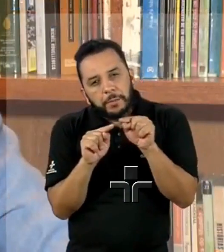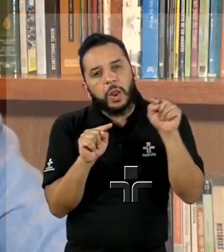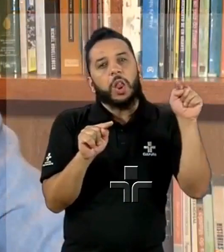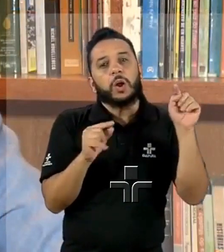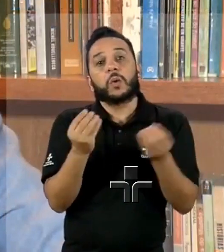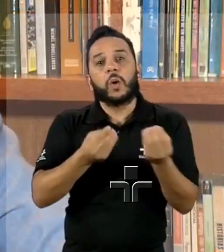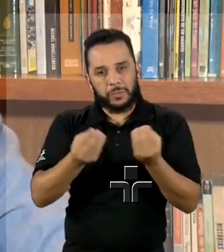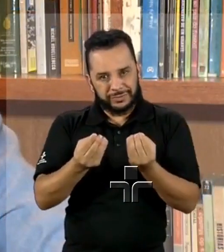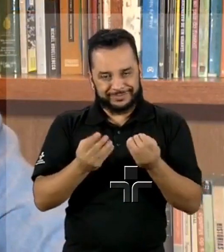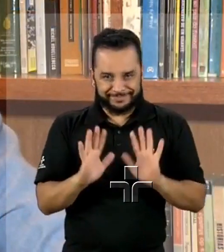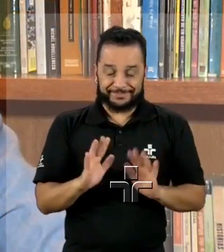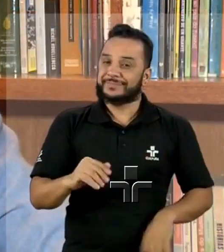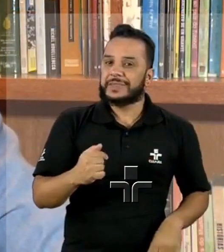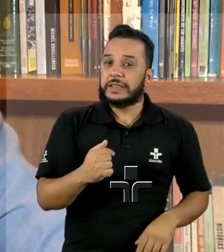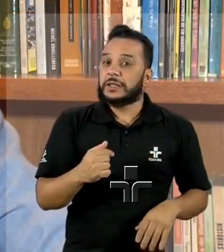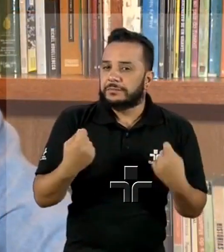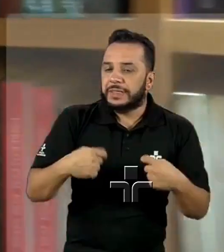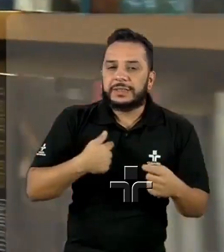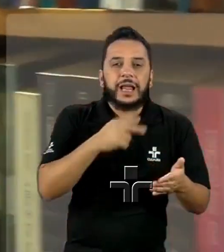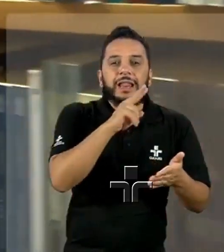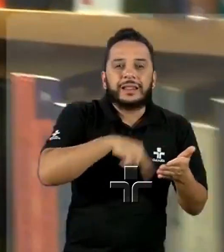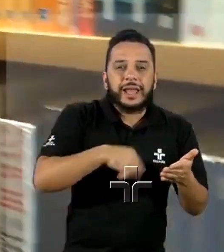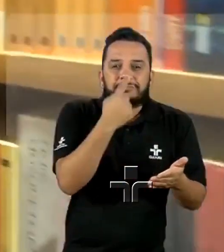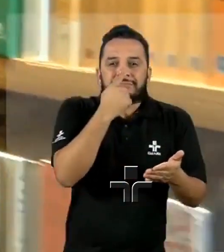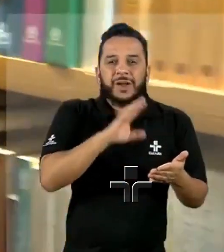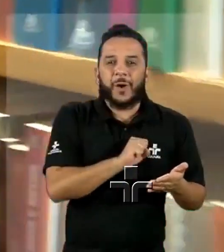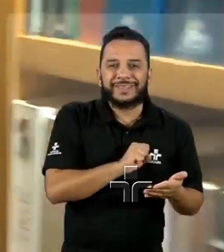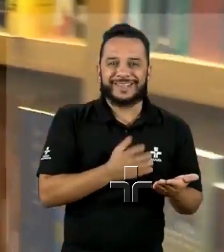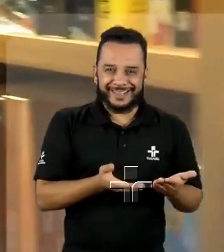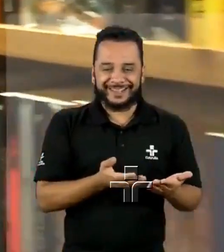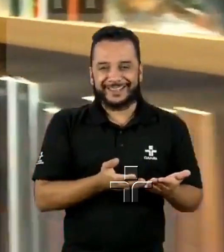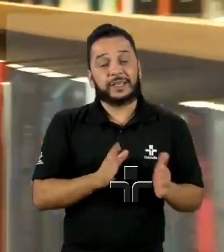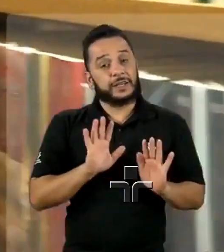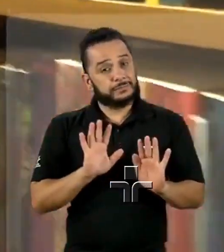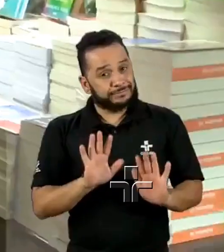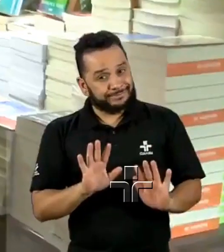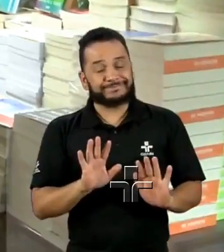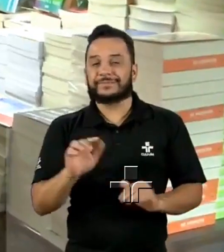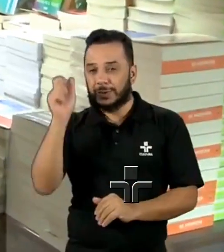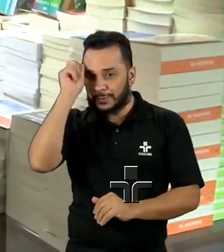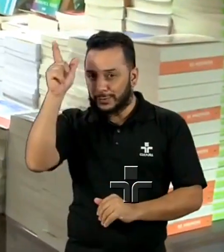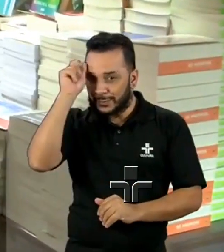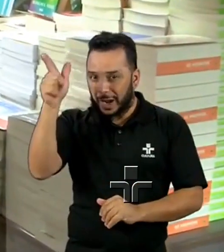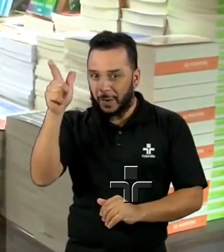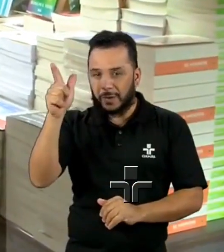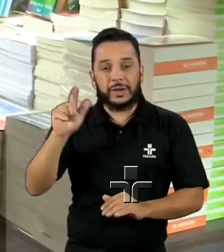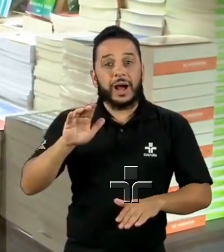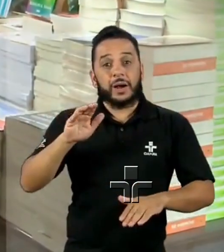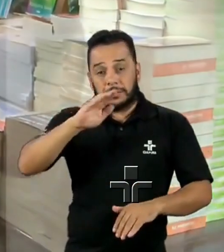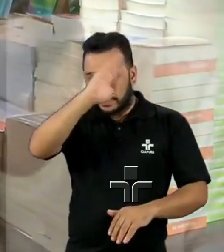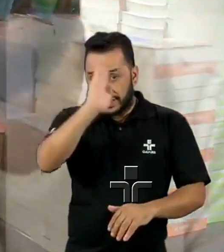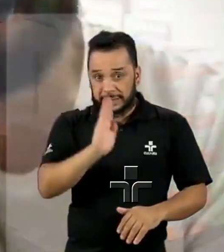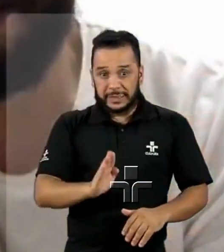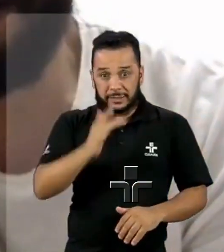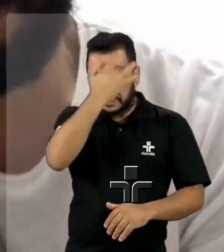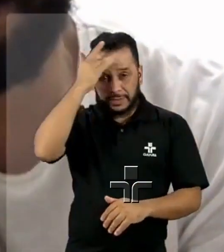que só ler o que gosta. É uma questão cultural, não é costume do nosso